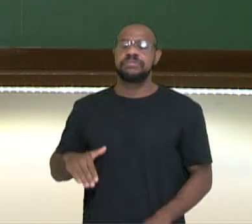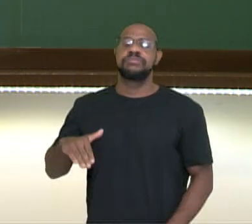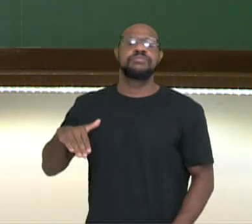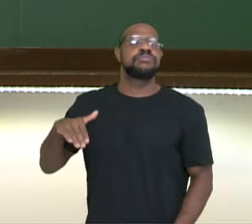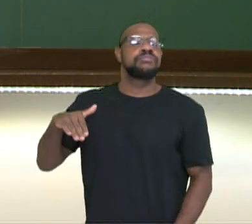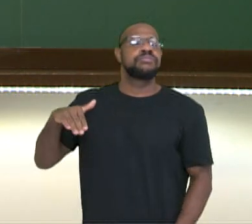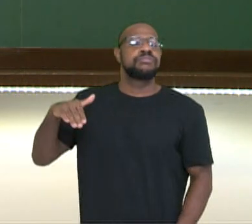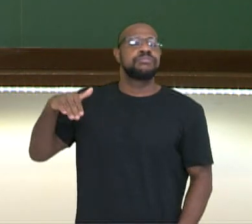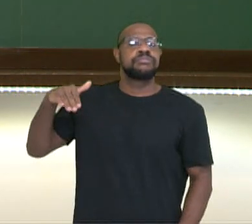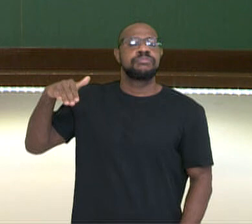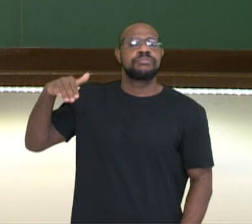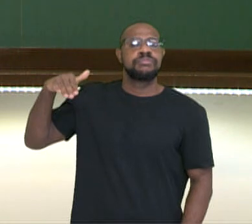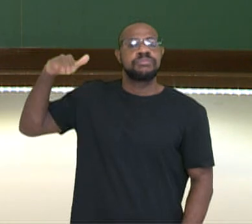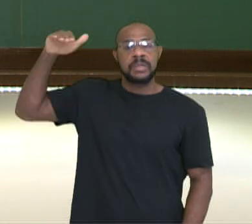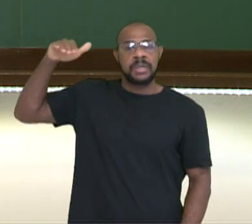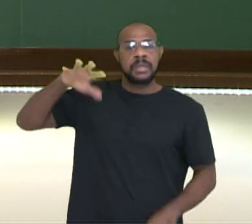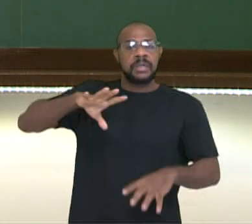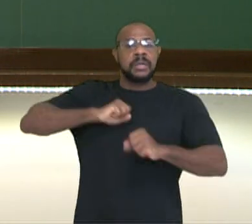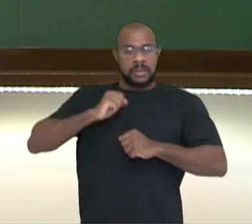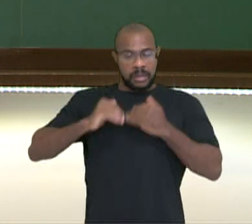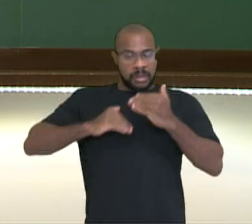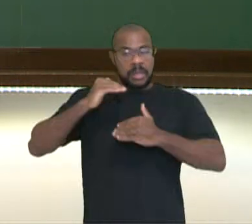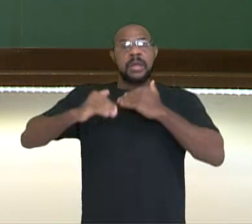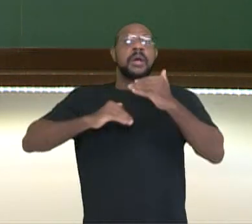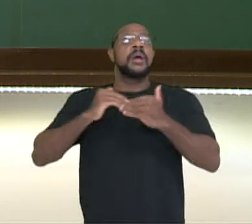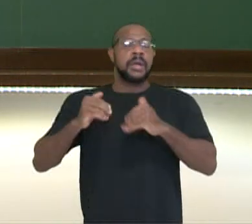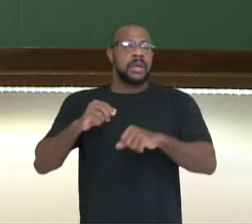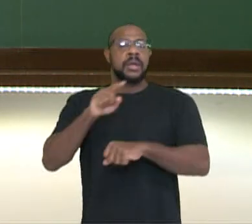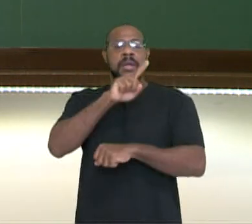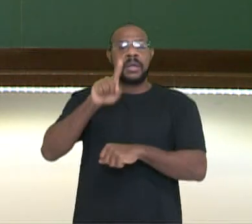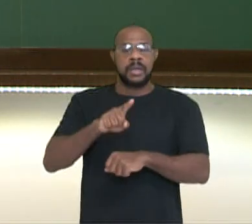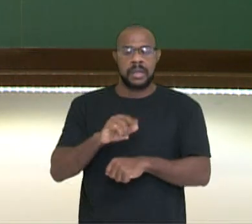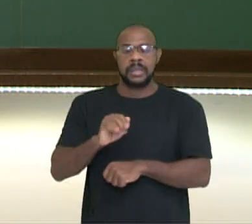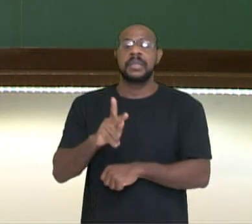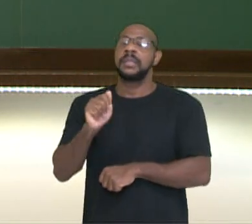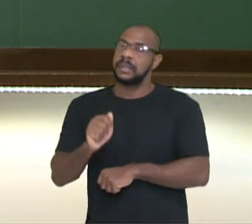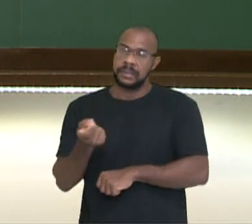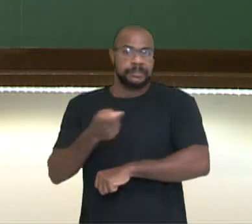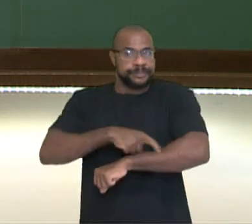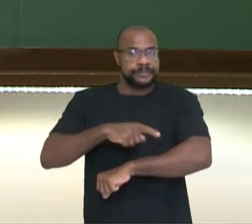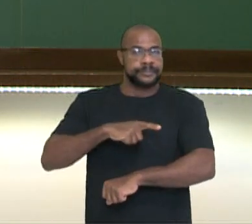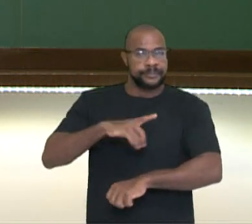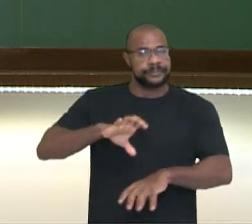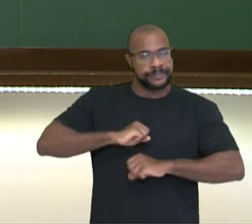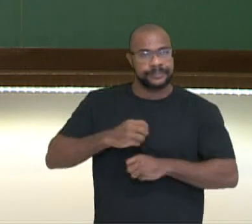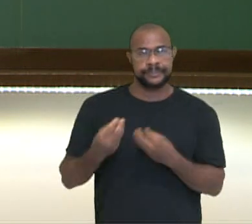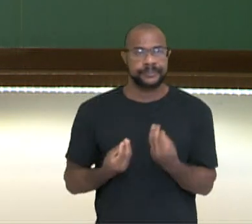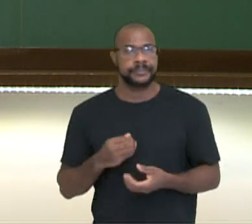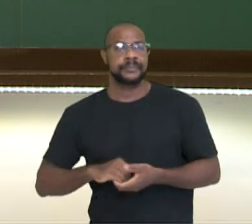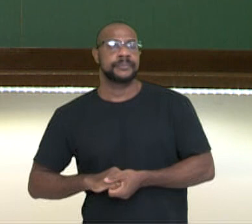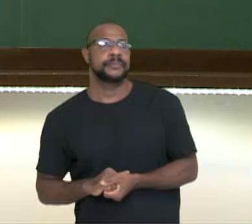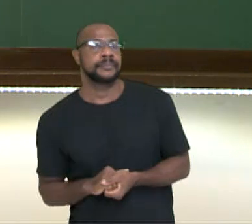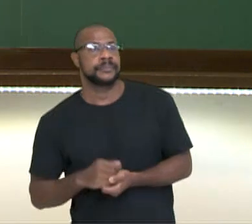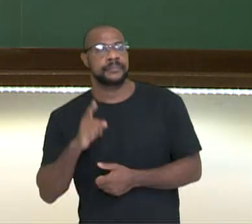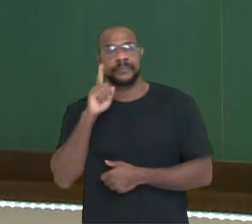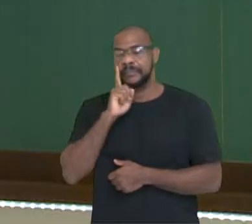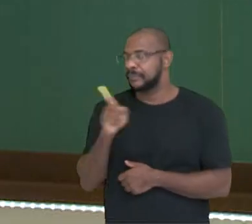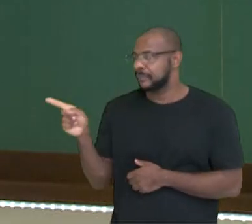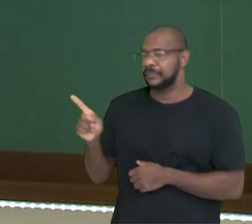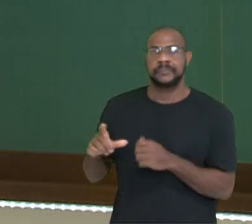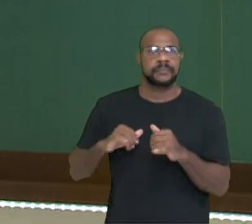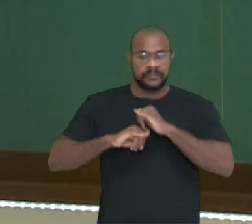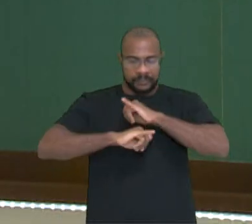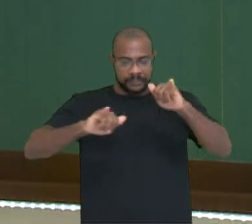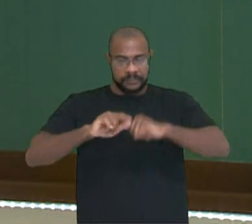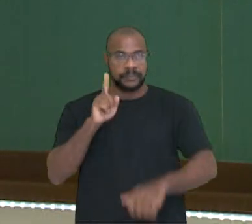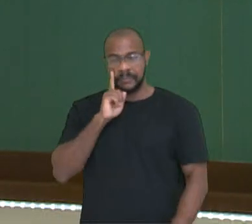mas pode passar um tempo e acabar desenvolvendo essa síndrome. Tem mais problemas? Tem mais zicas assim? Tem. Olha só essas duas